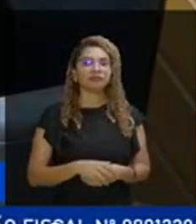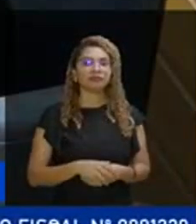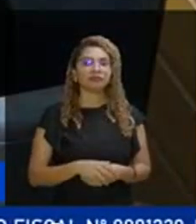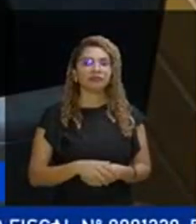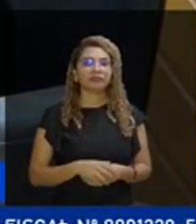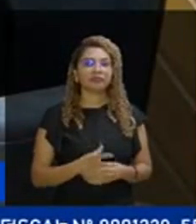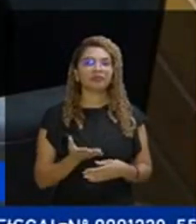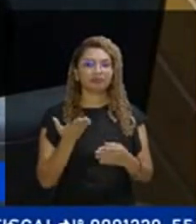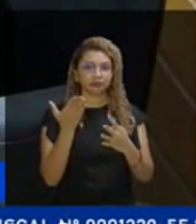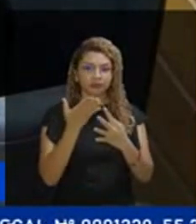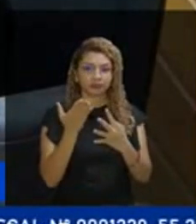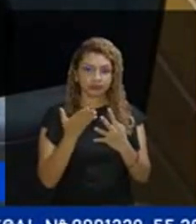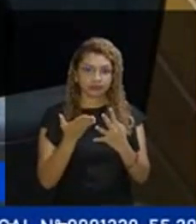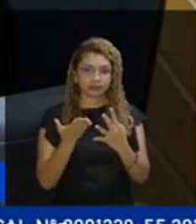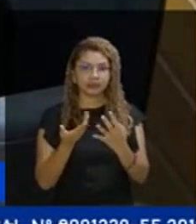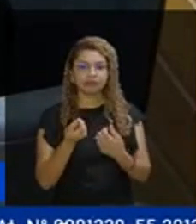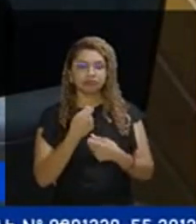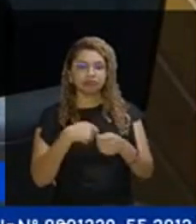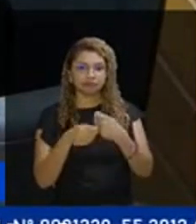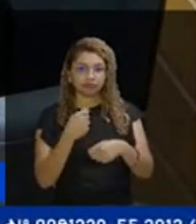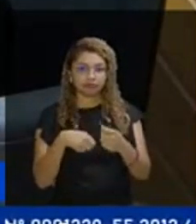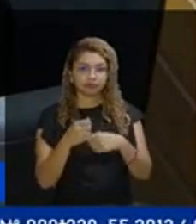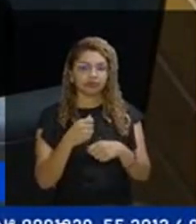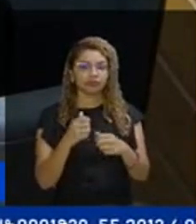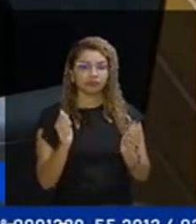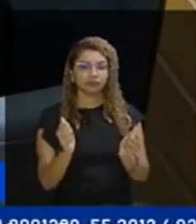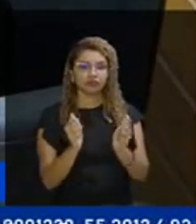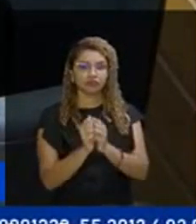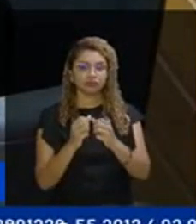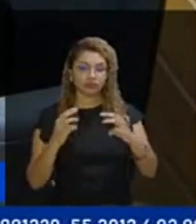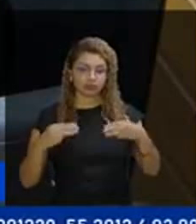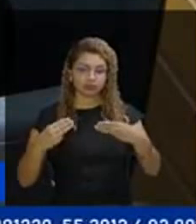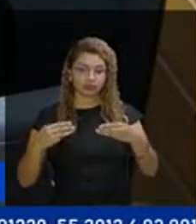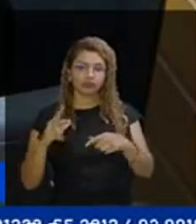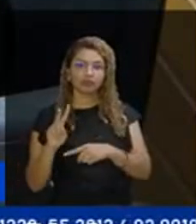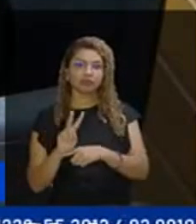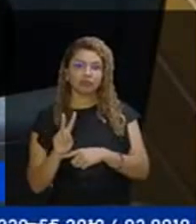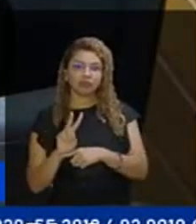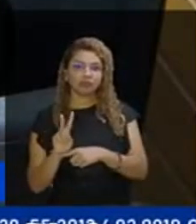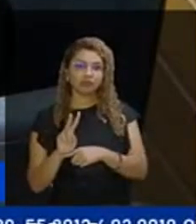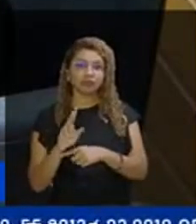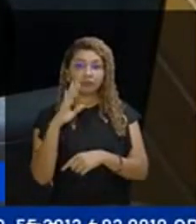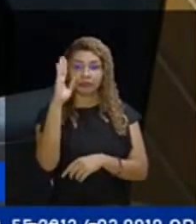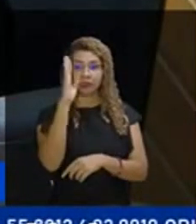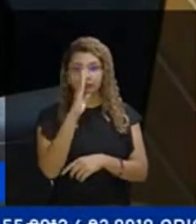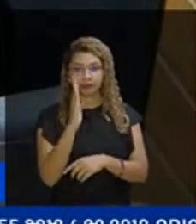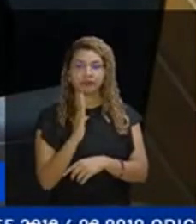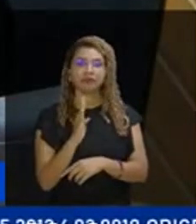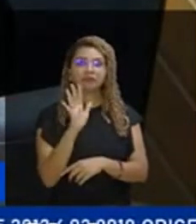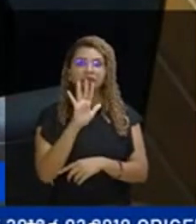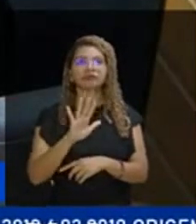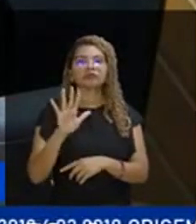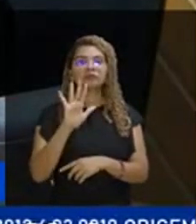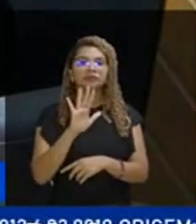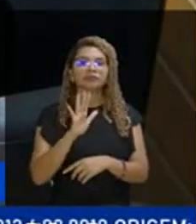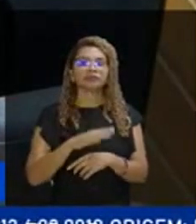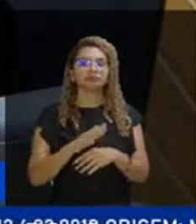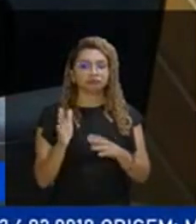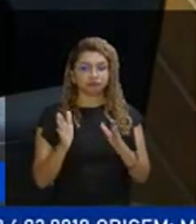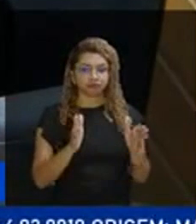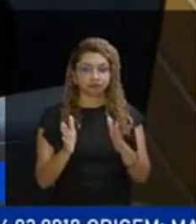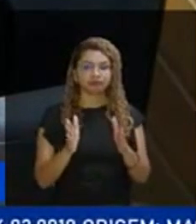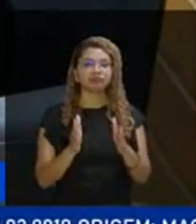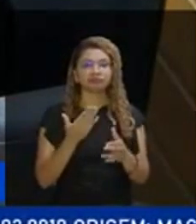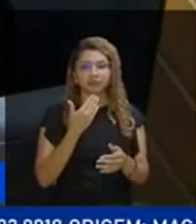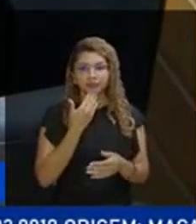de parcelamento administrativo junto à Procuradoria da Fazenda Nacional, havendo a interrupção do prazo prescricional, pois o pedido